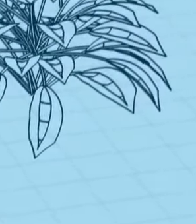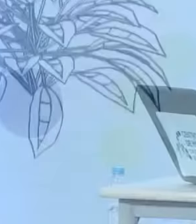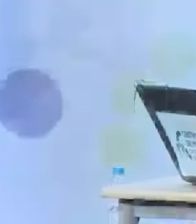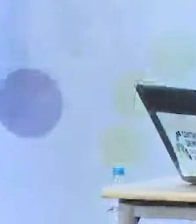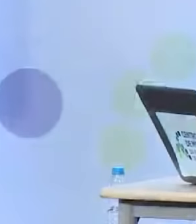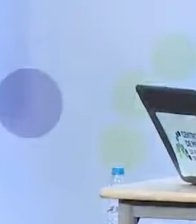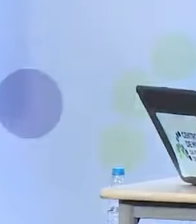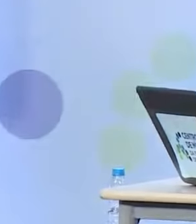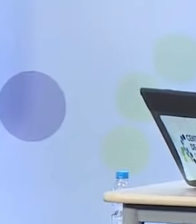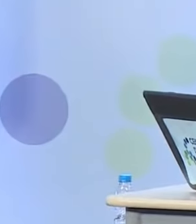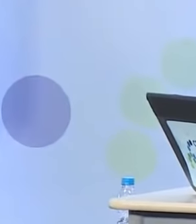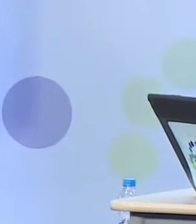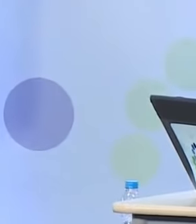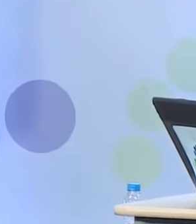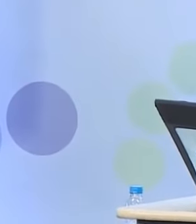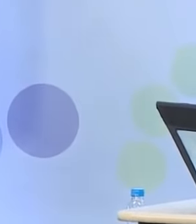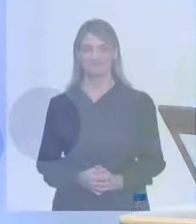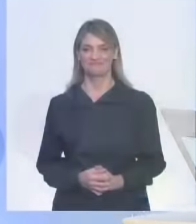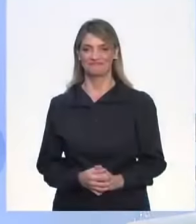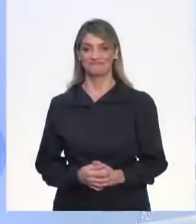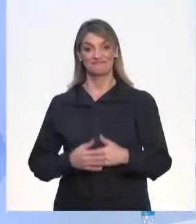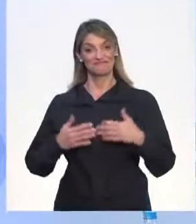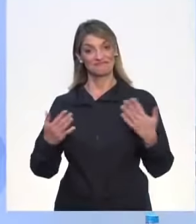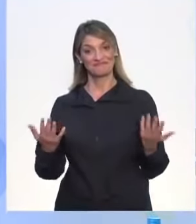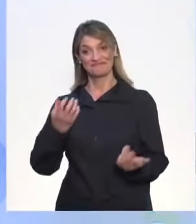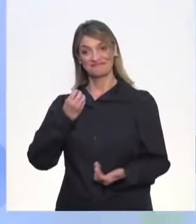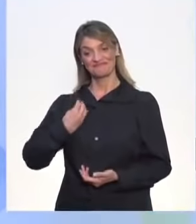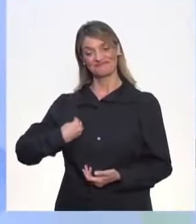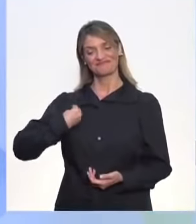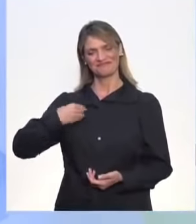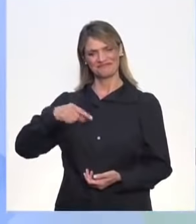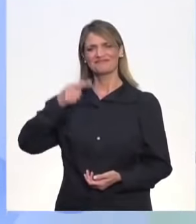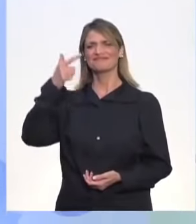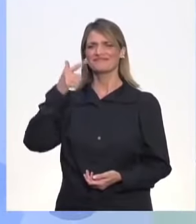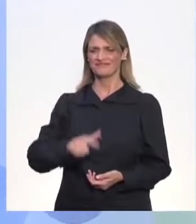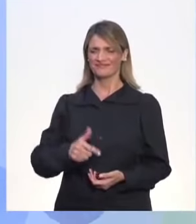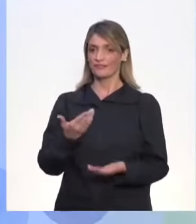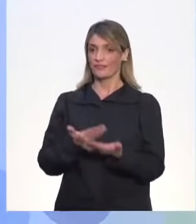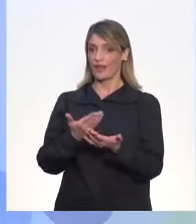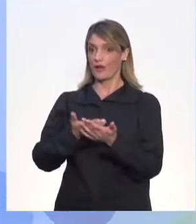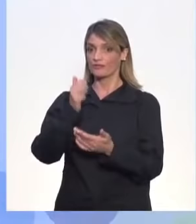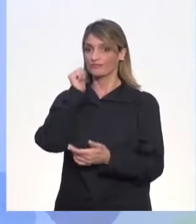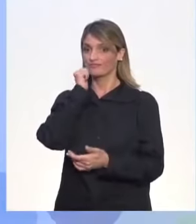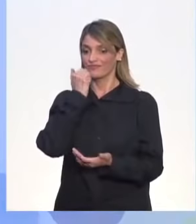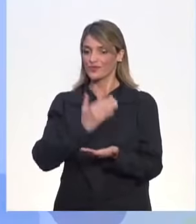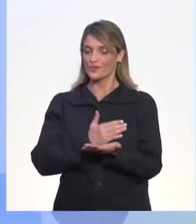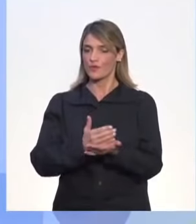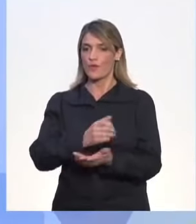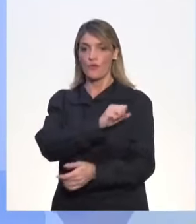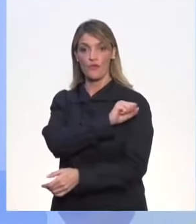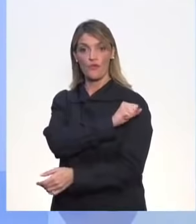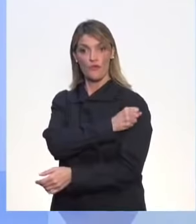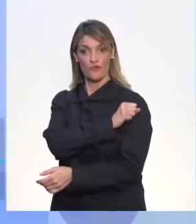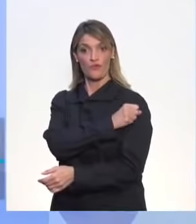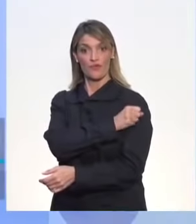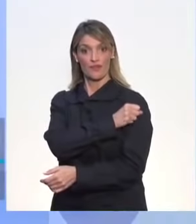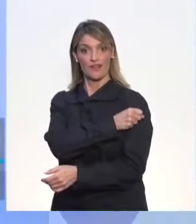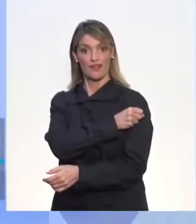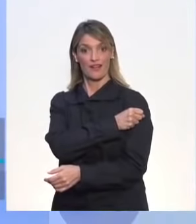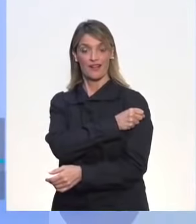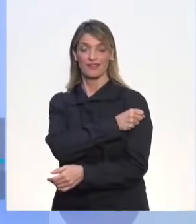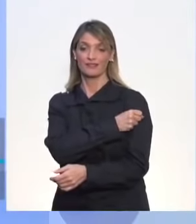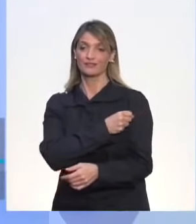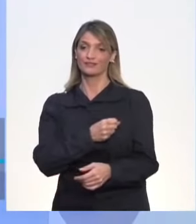G1 Ah que bom estamos aqui novamente para uma aula e de ciências começando para o 8º ano quero